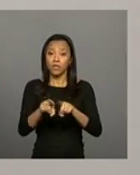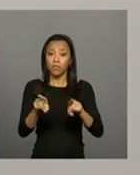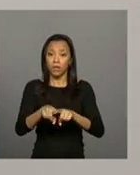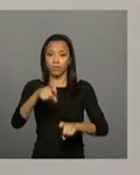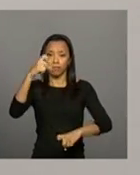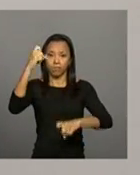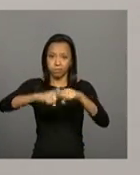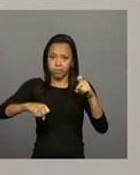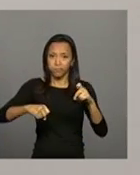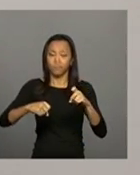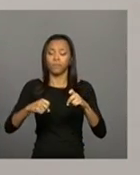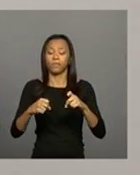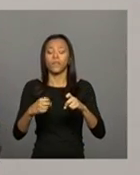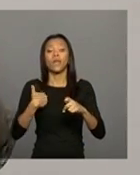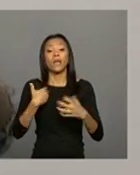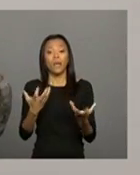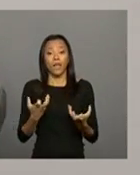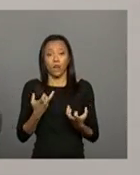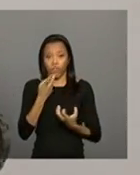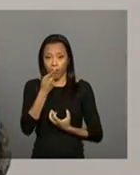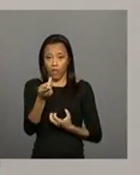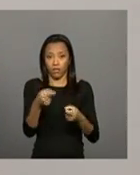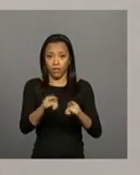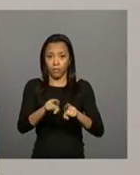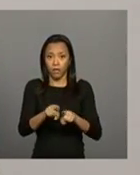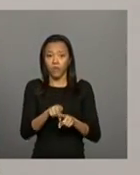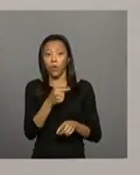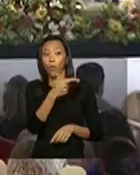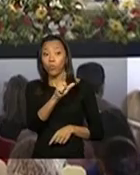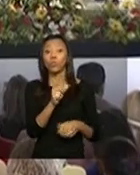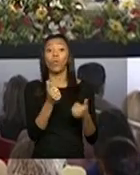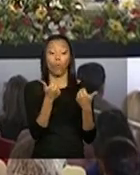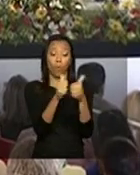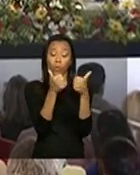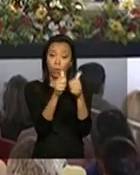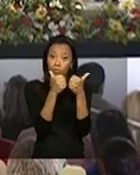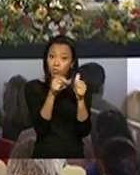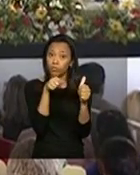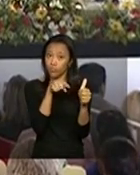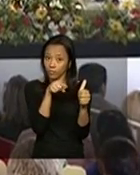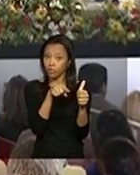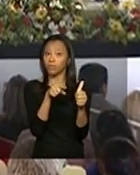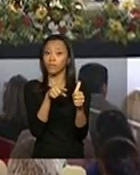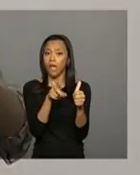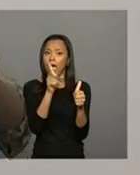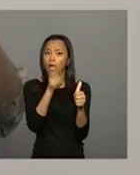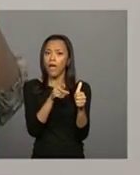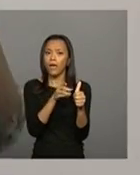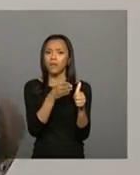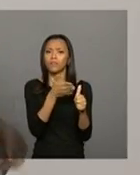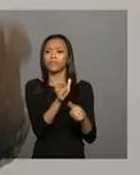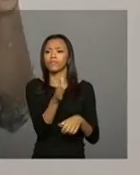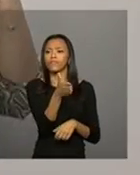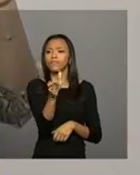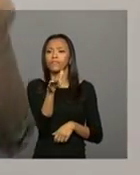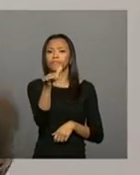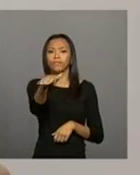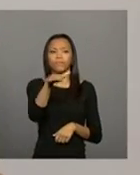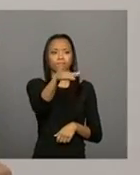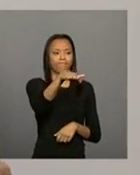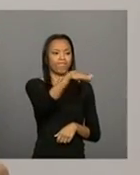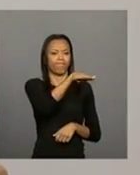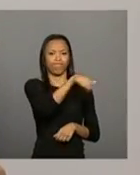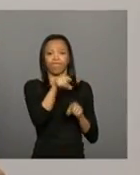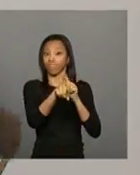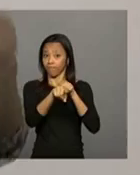Quero falar também em todos os ônibus, que são uma espécie de atendimento ambulante